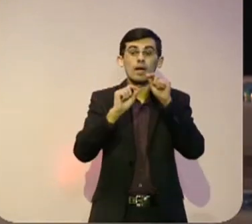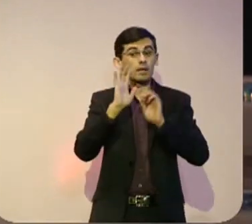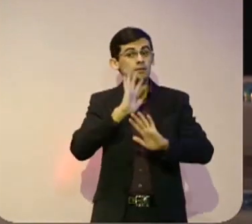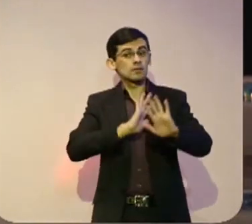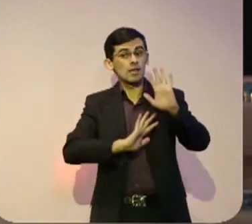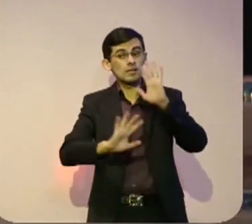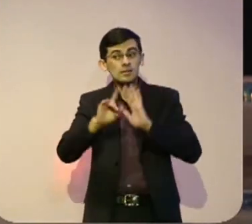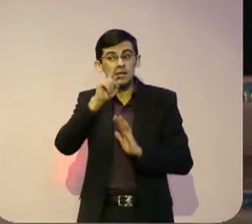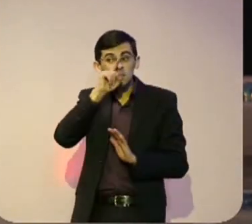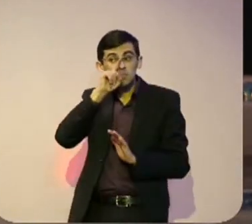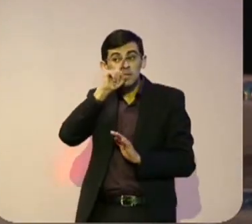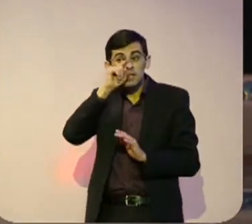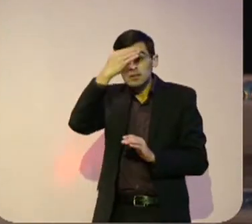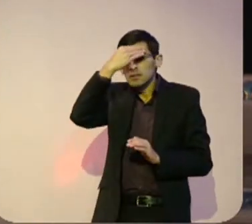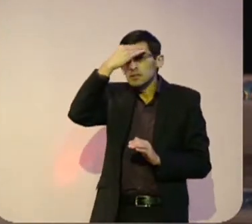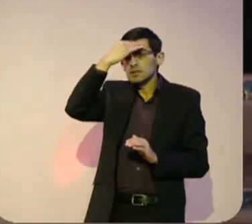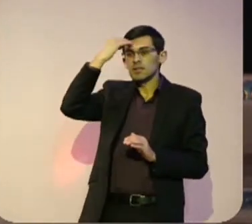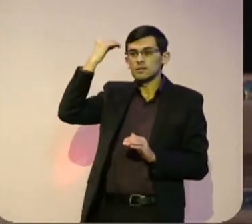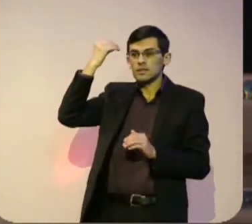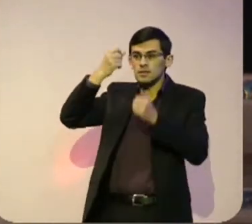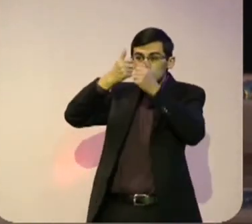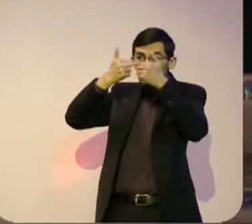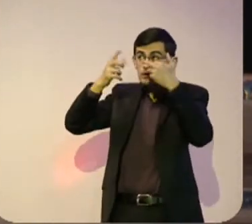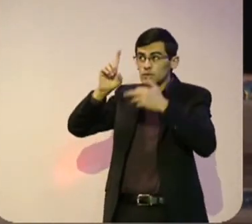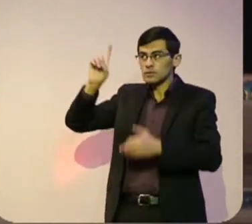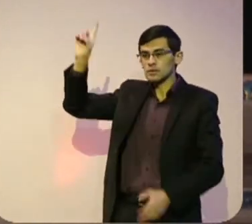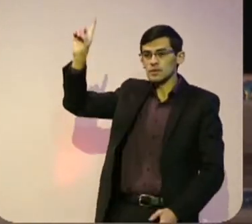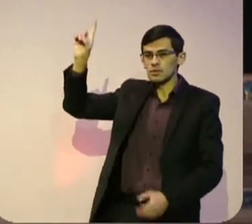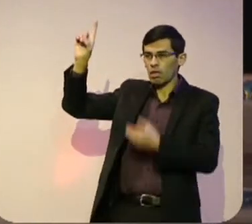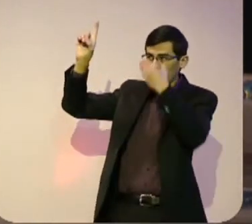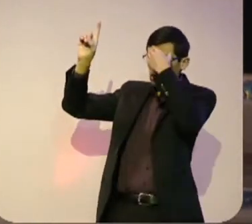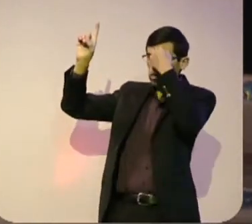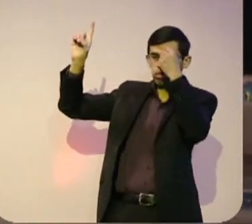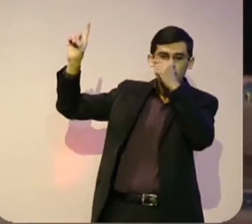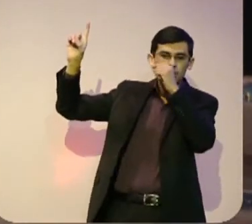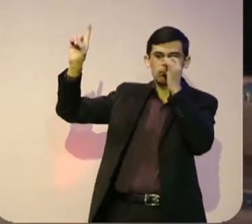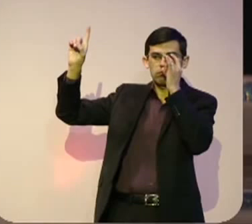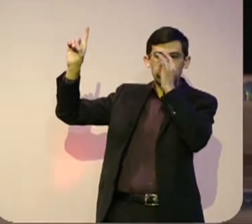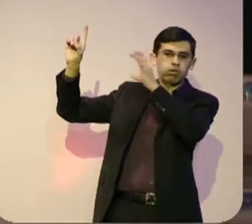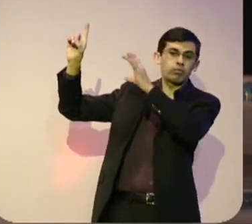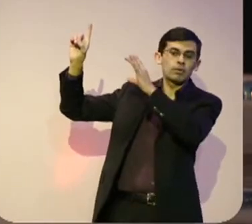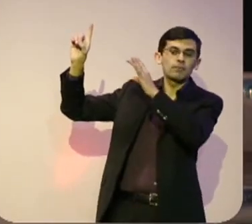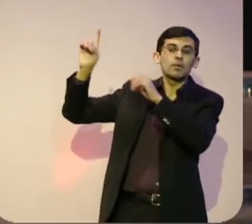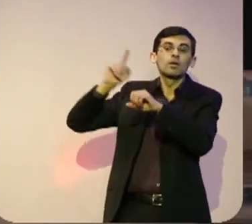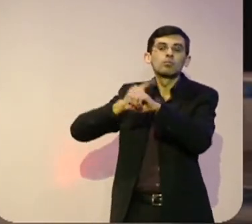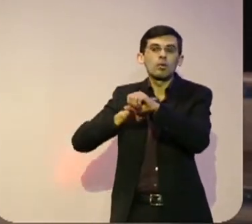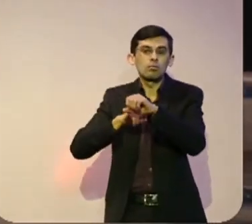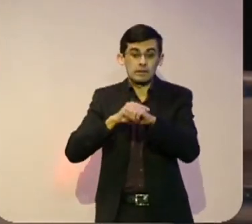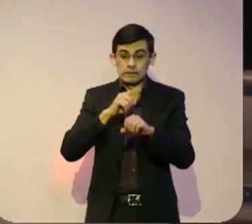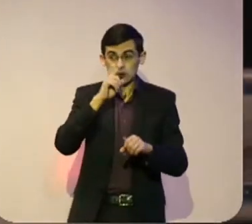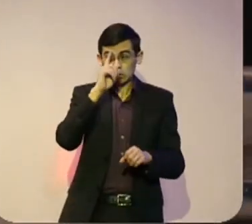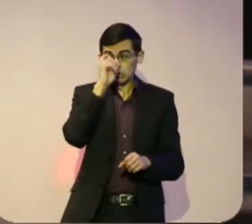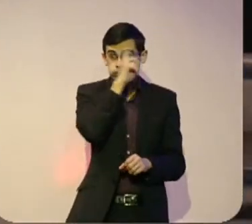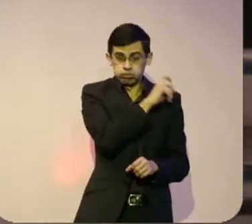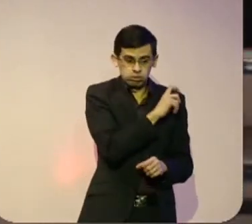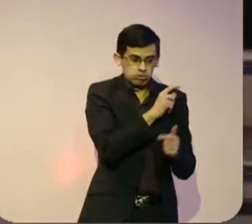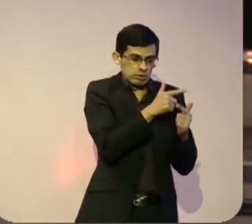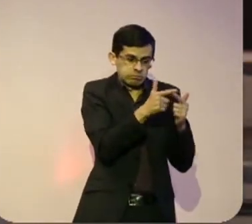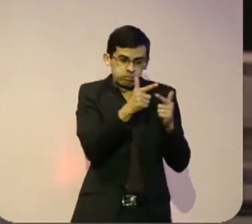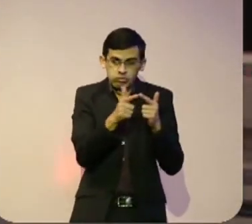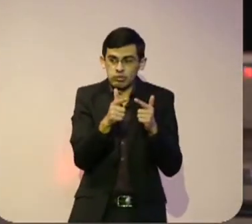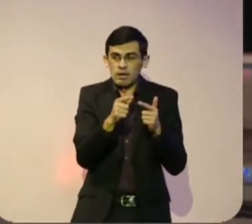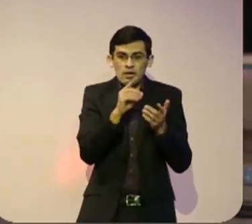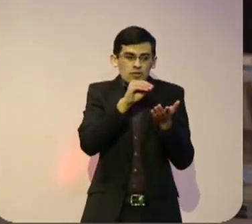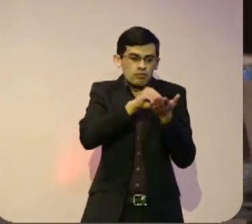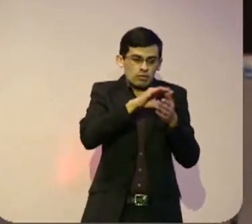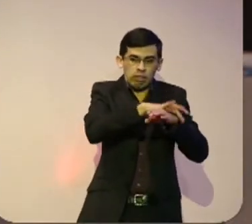risco de se esquecer do nosso Deus. Quando a gente está vivendo o risco e a